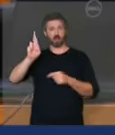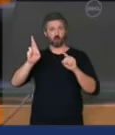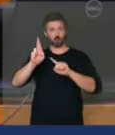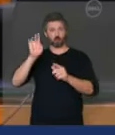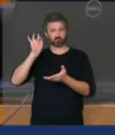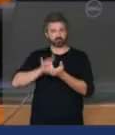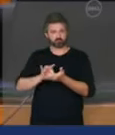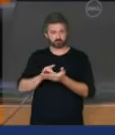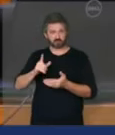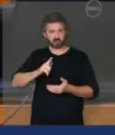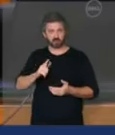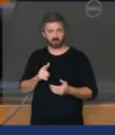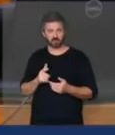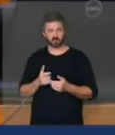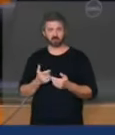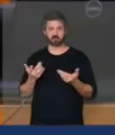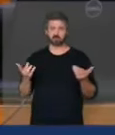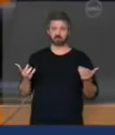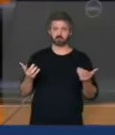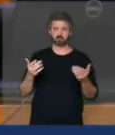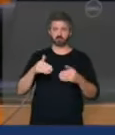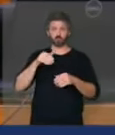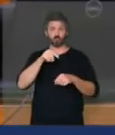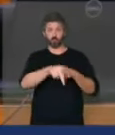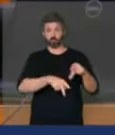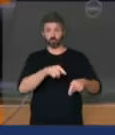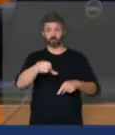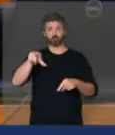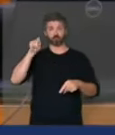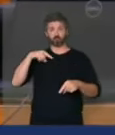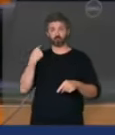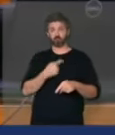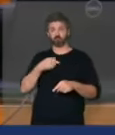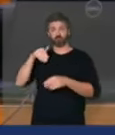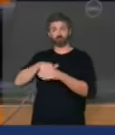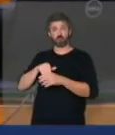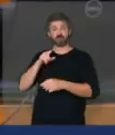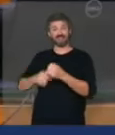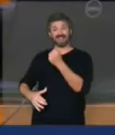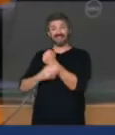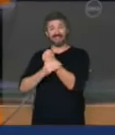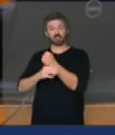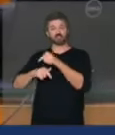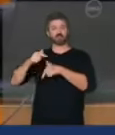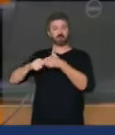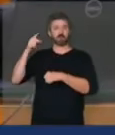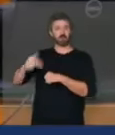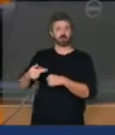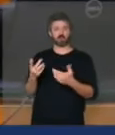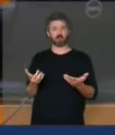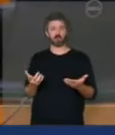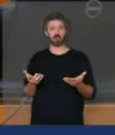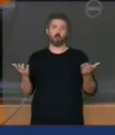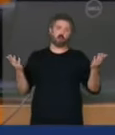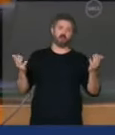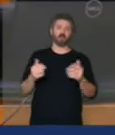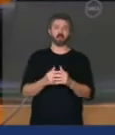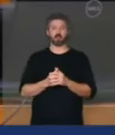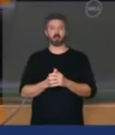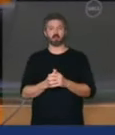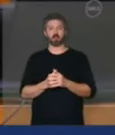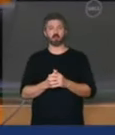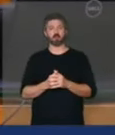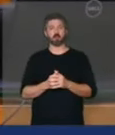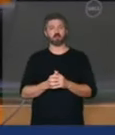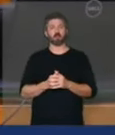legitimamente constituídas pelo voto popular e com garantias próprias de atuação. Ora, a